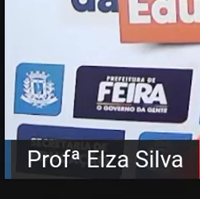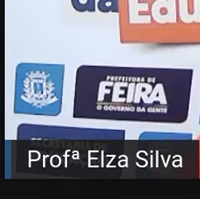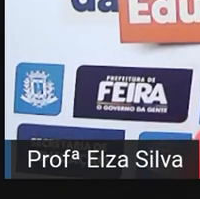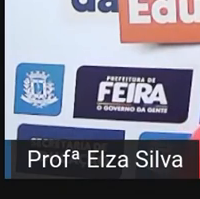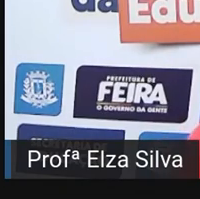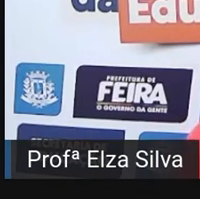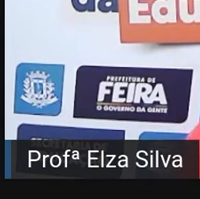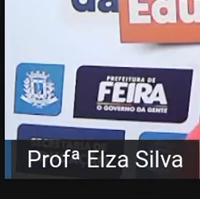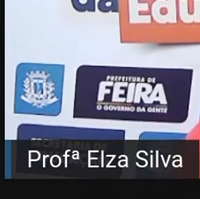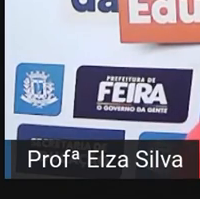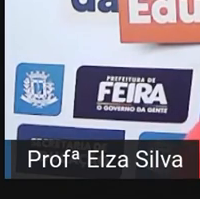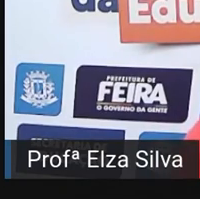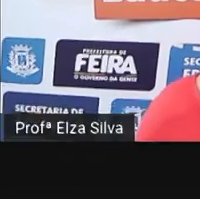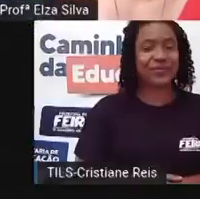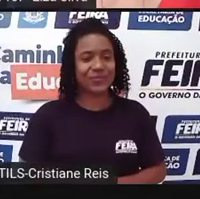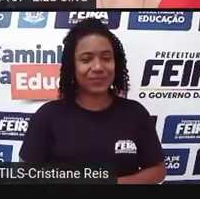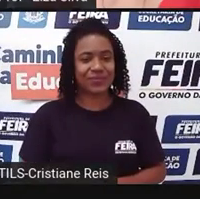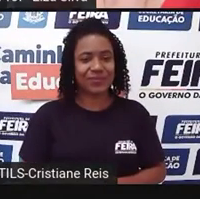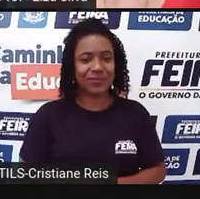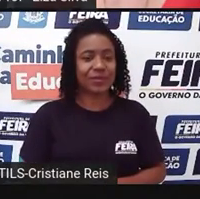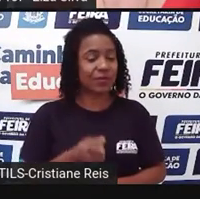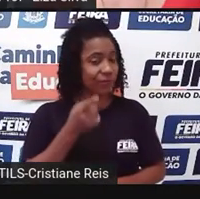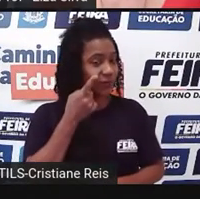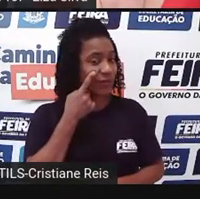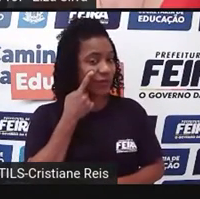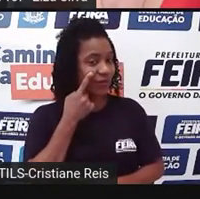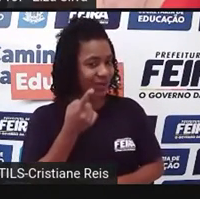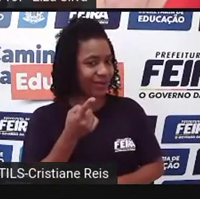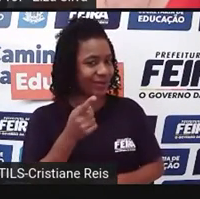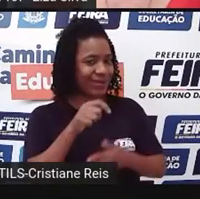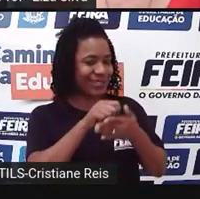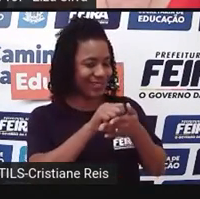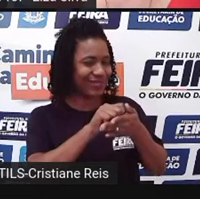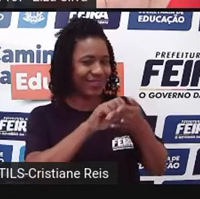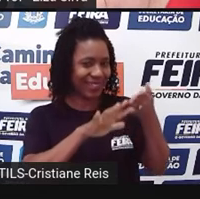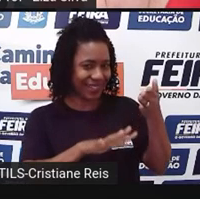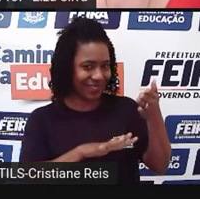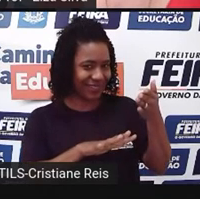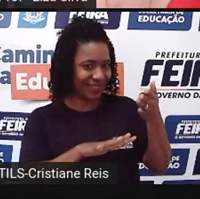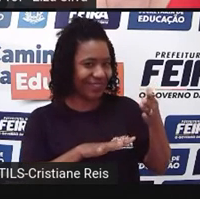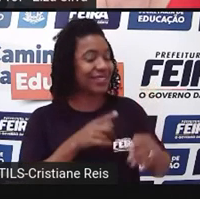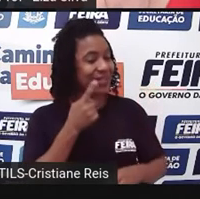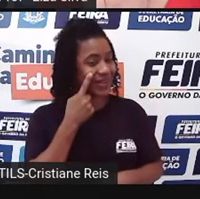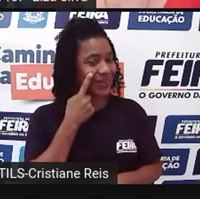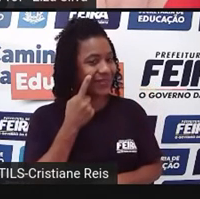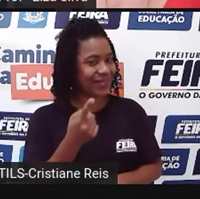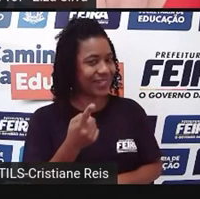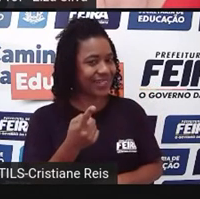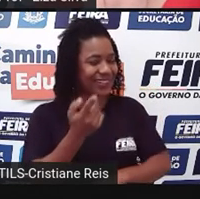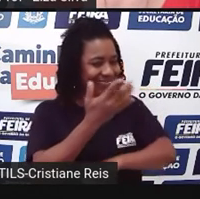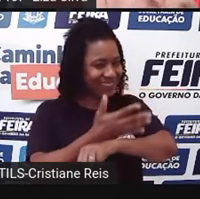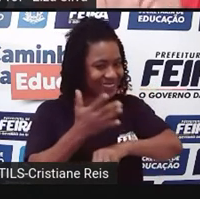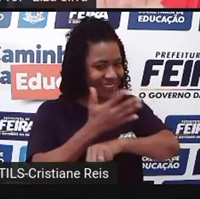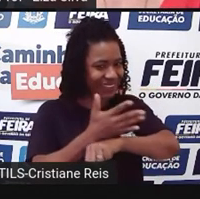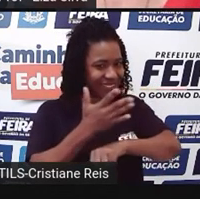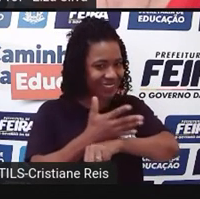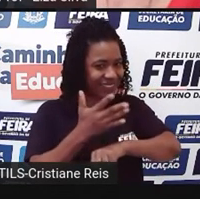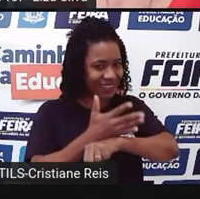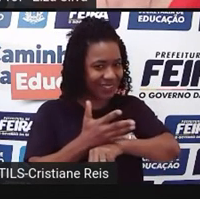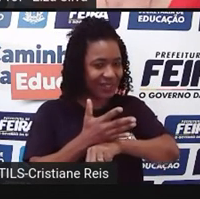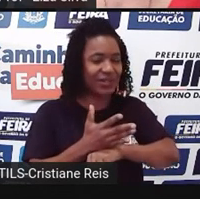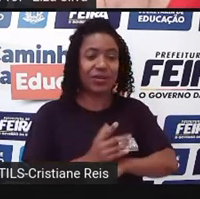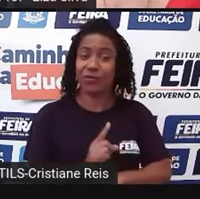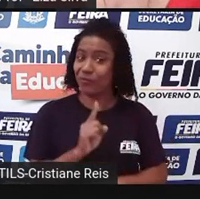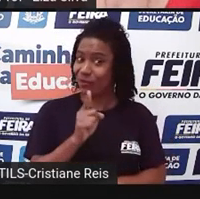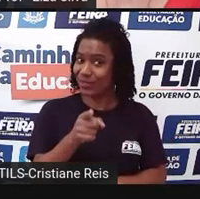hoje ó e vou lançar para vocês aquele desafio Let's practice vamos praticar e o